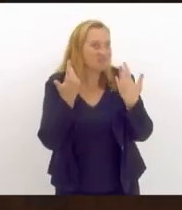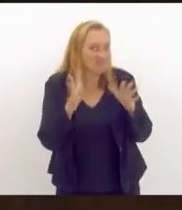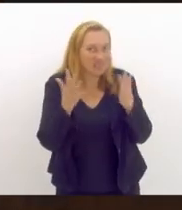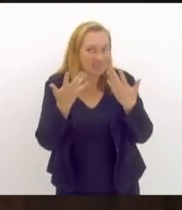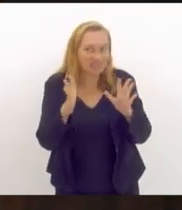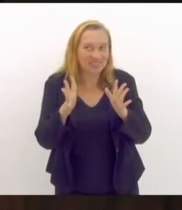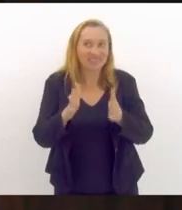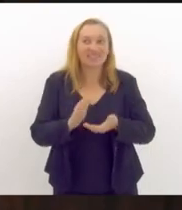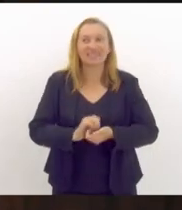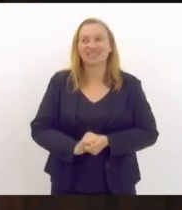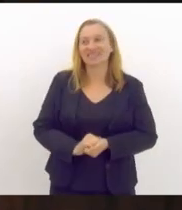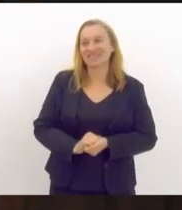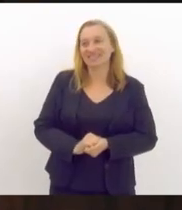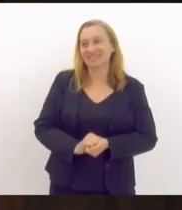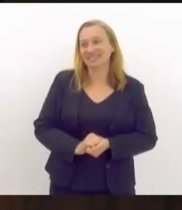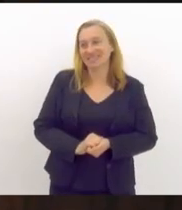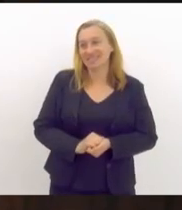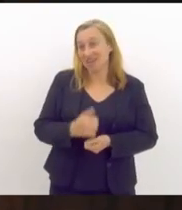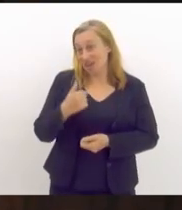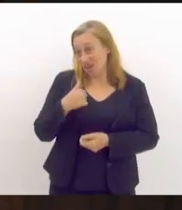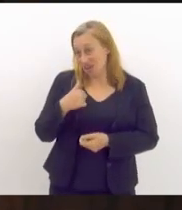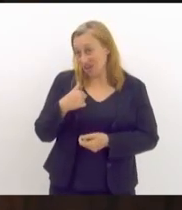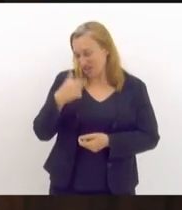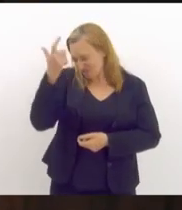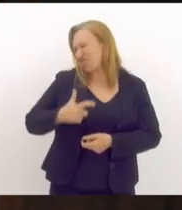Deus te abençoe